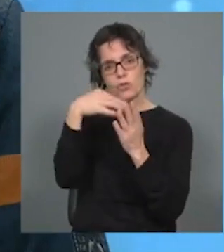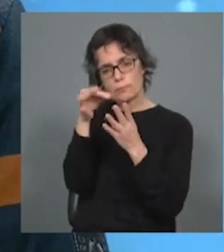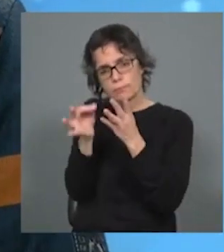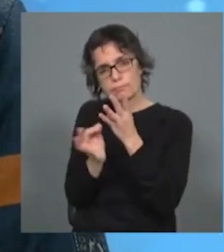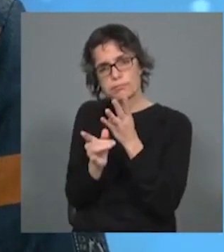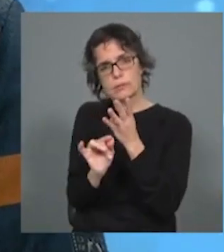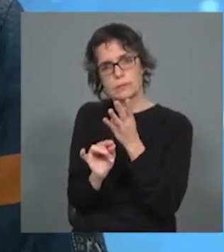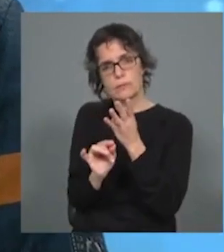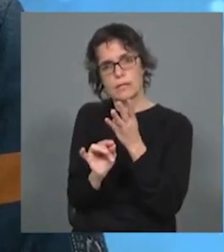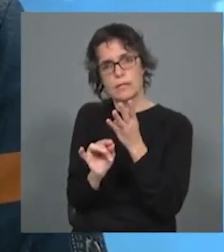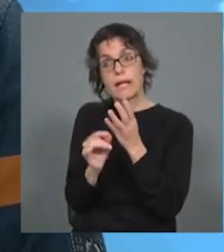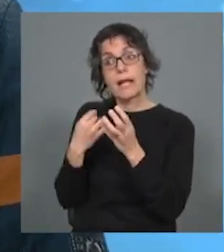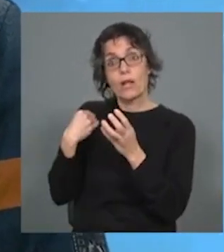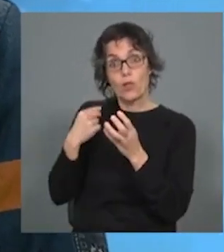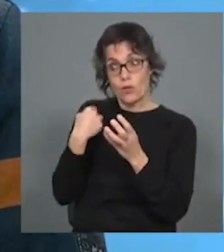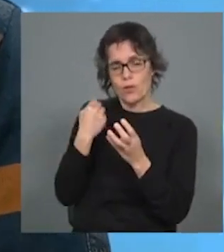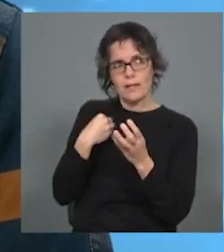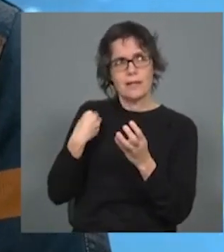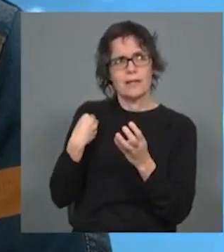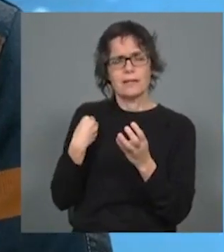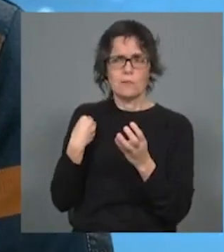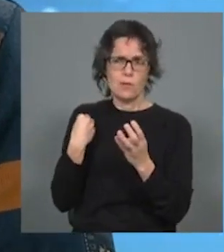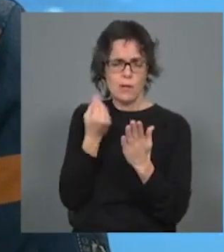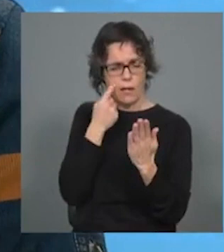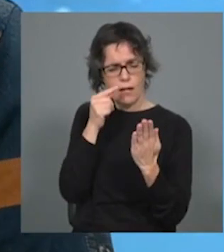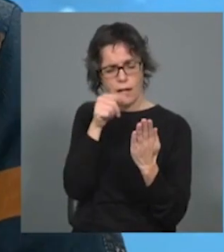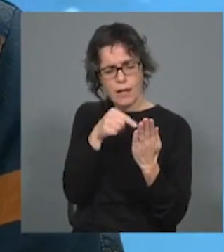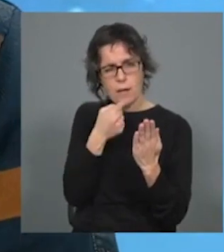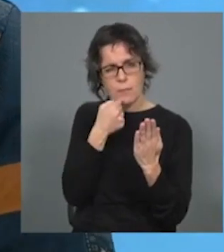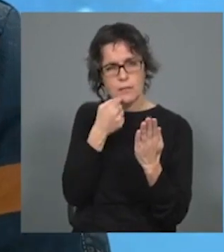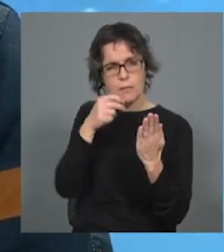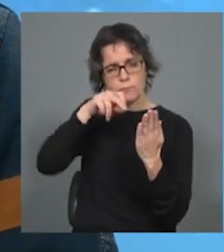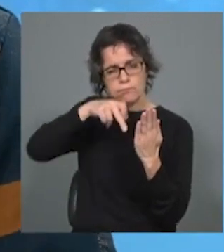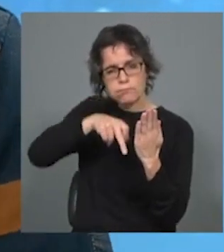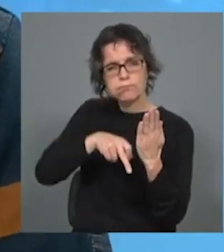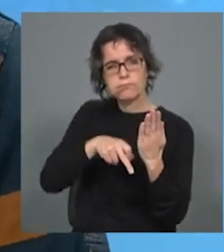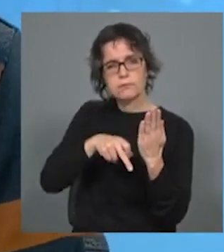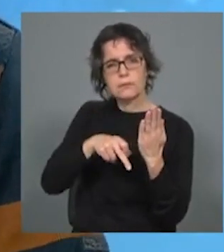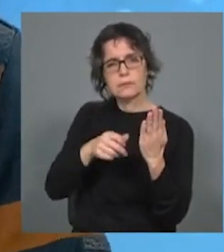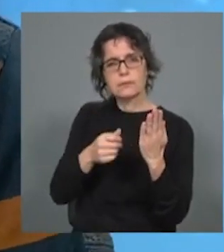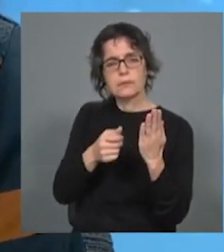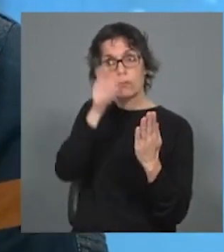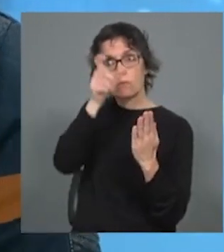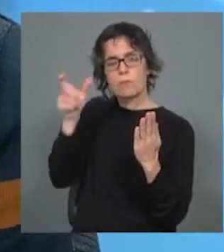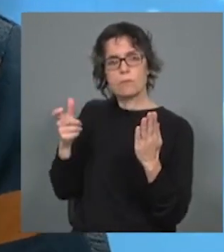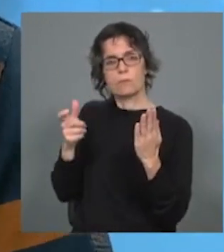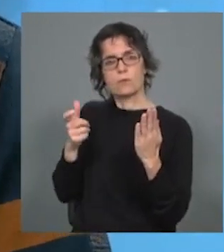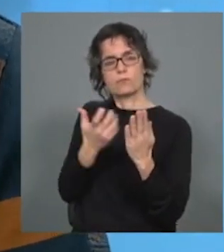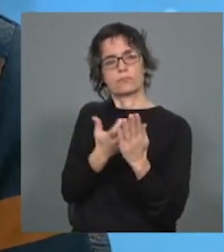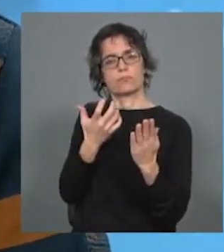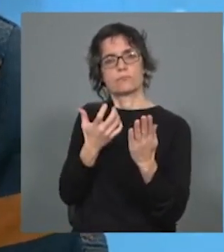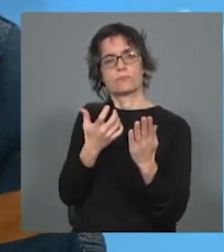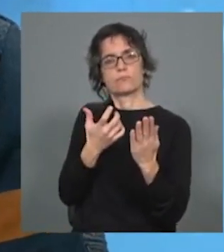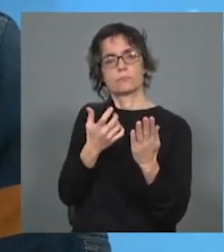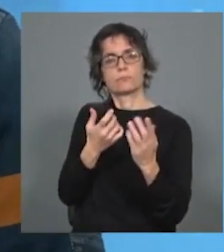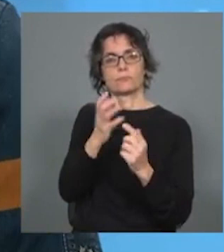convidados a ver os pormenores relacionados, sobretudo, com figuras paradigmáticas, como a figura de Zaqueu,